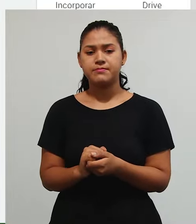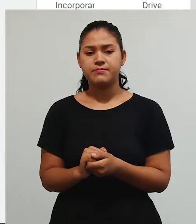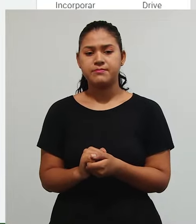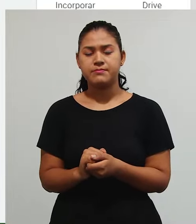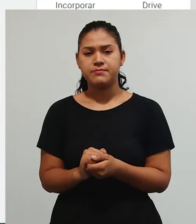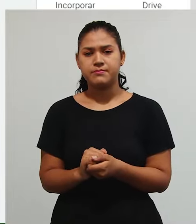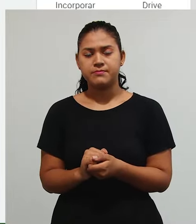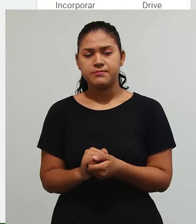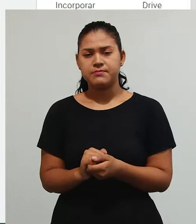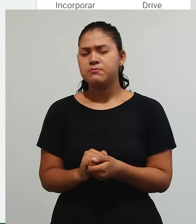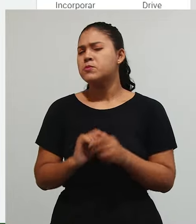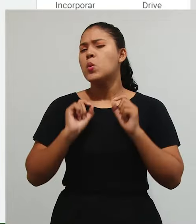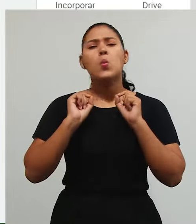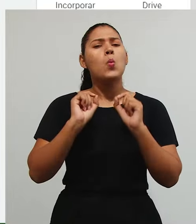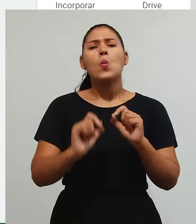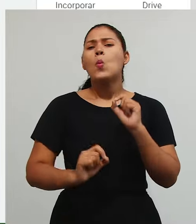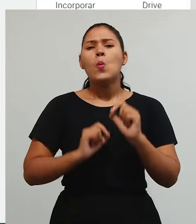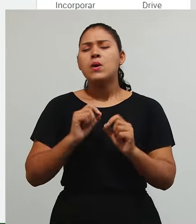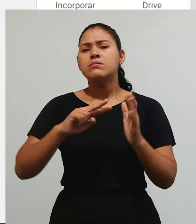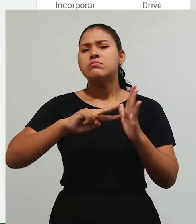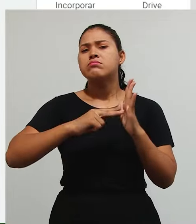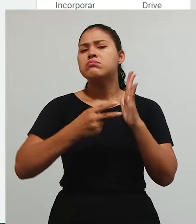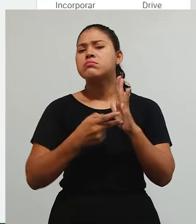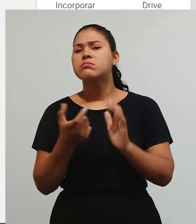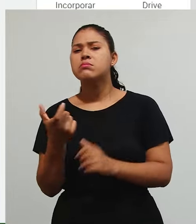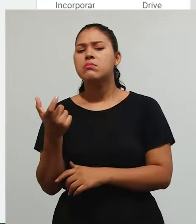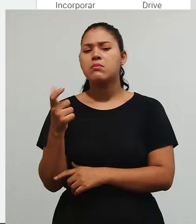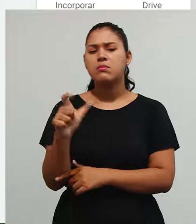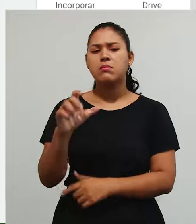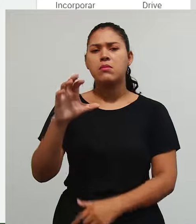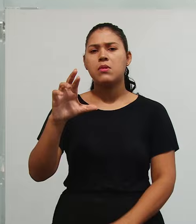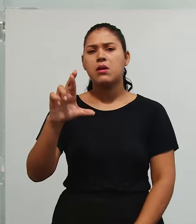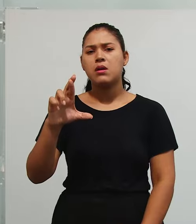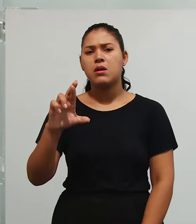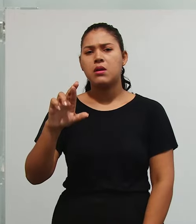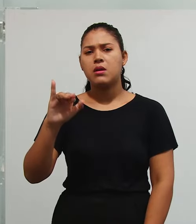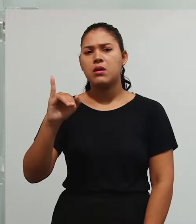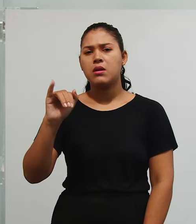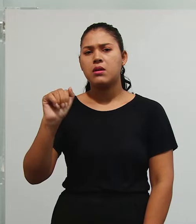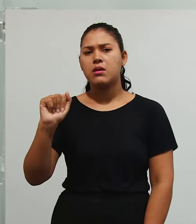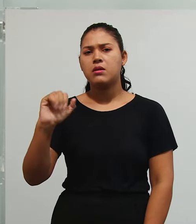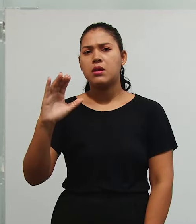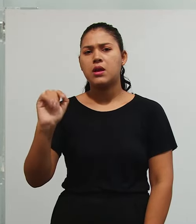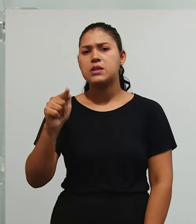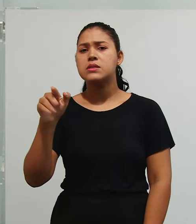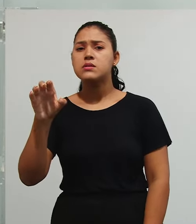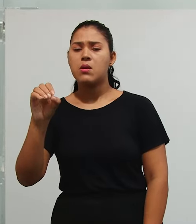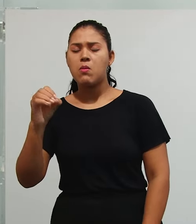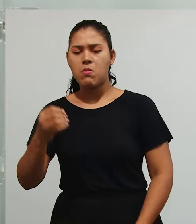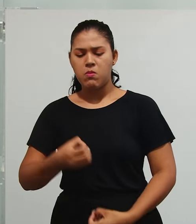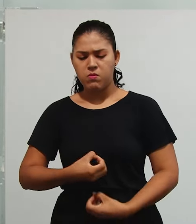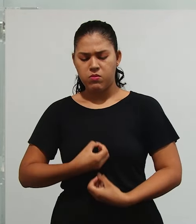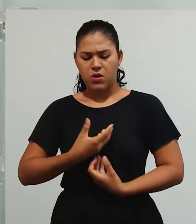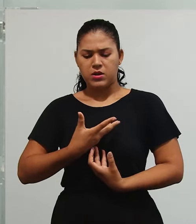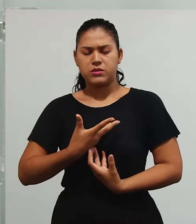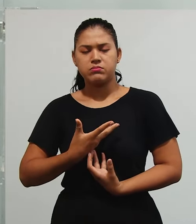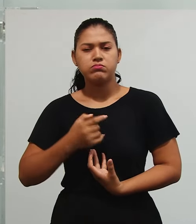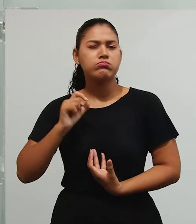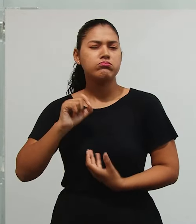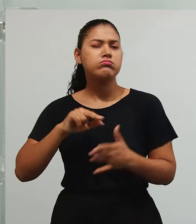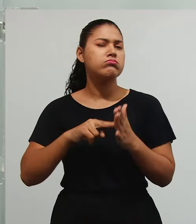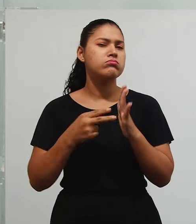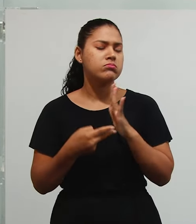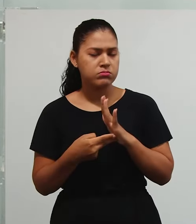O que é a criação poética? A criação poética é quando você vai pegar toda essa reflexão sua, essa análise,